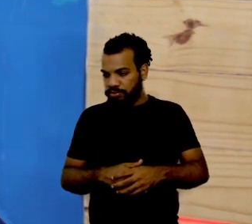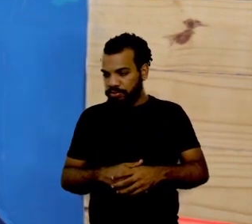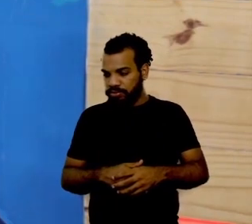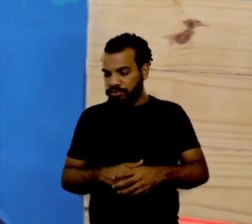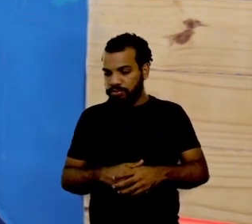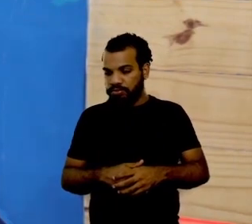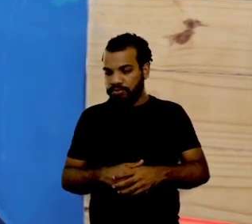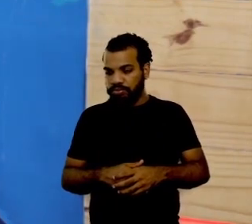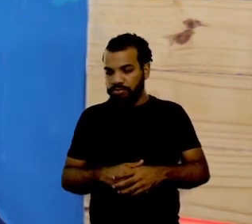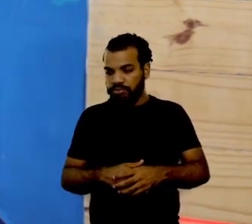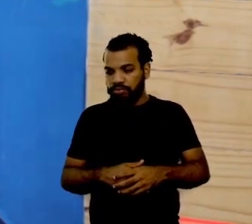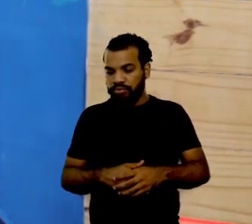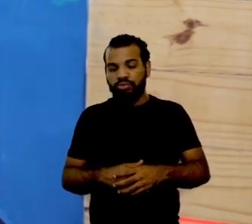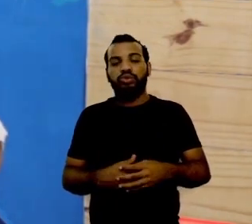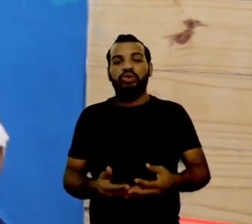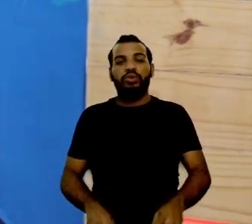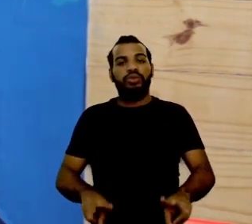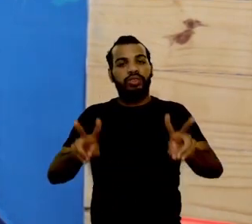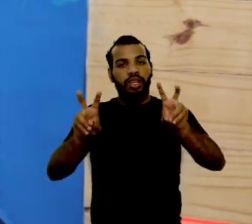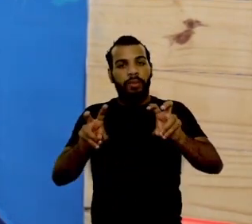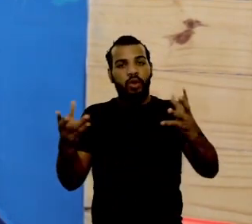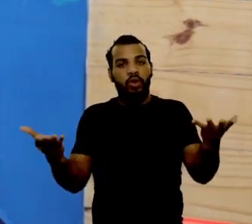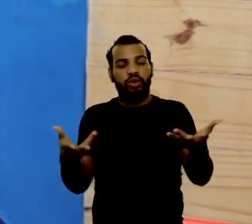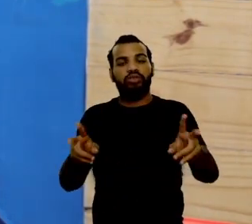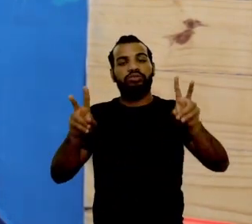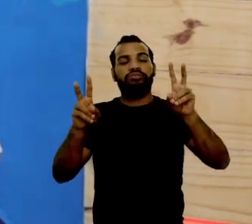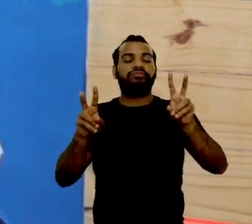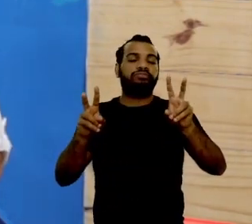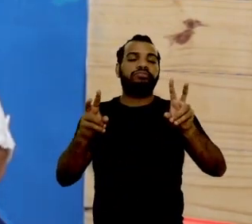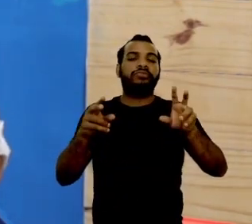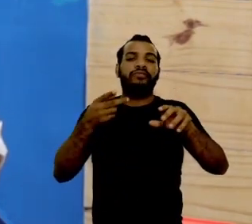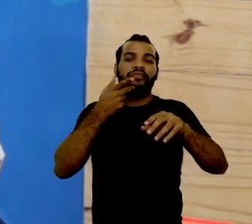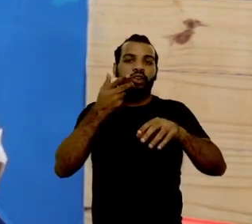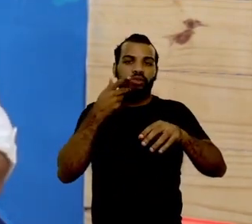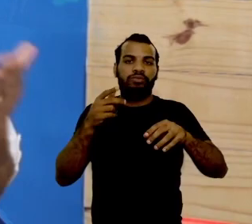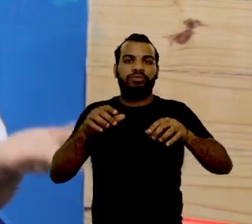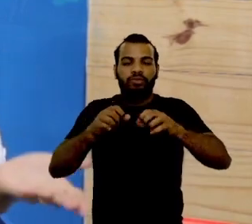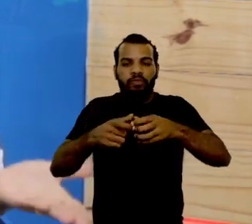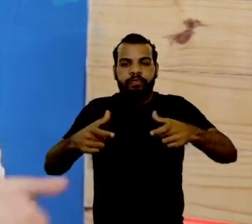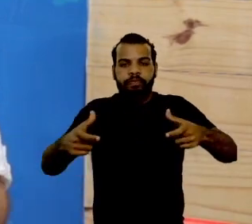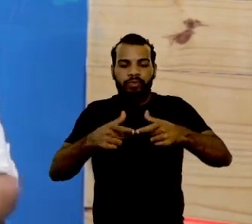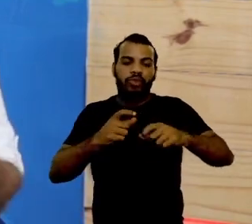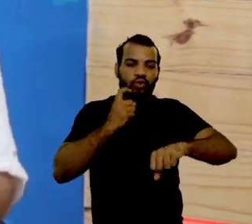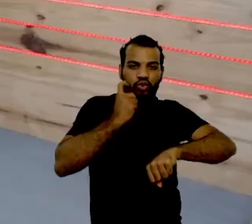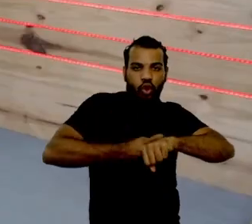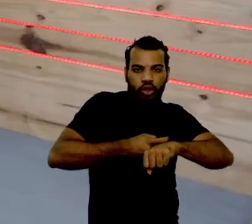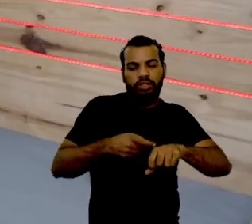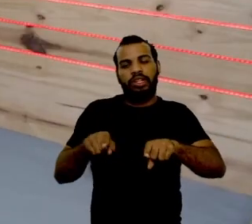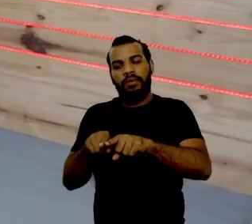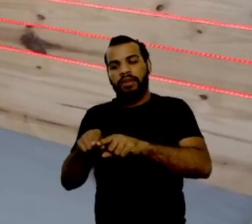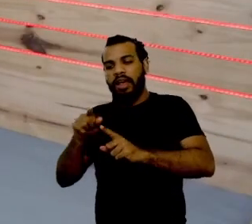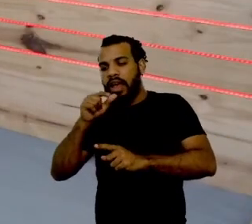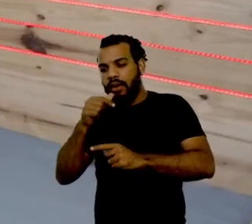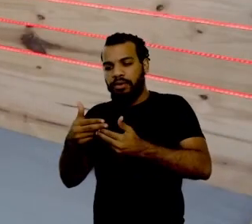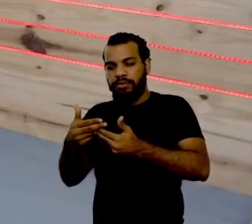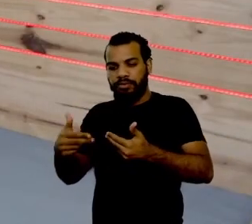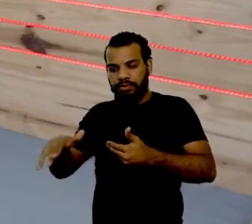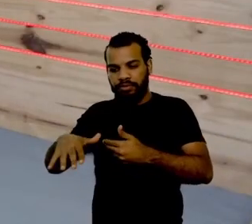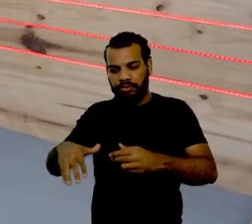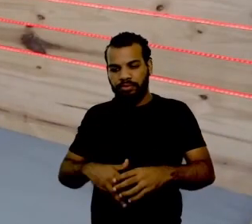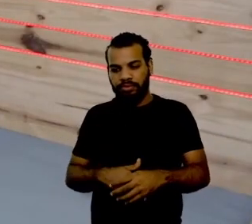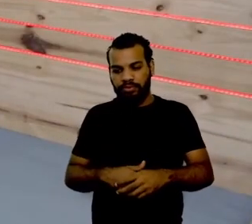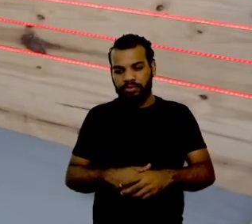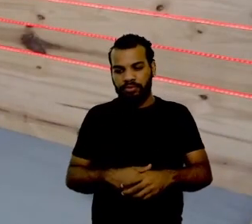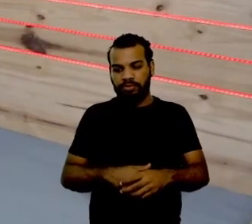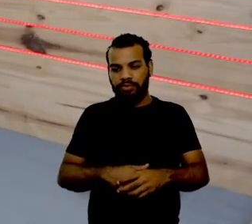de hoje foi sobre a dilatação térmica, tanto dos sólidos quanto a dilatação do